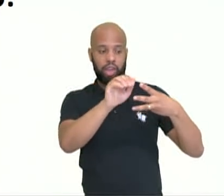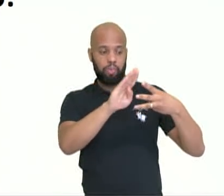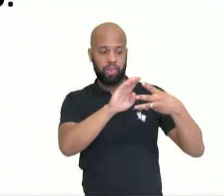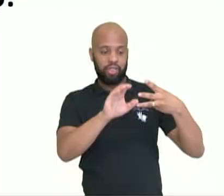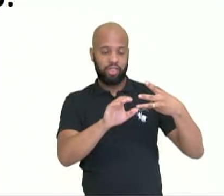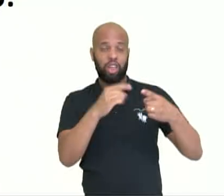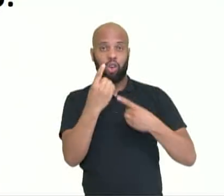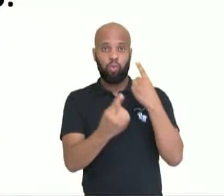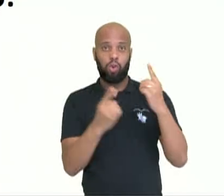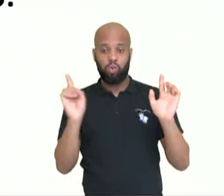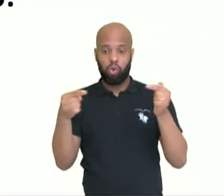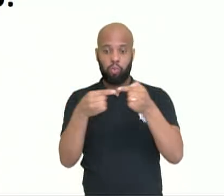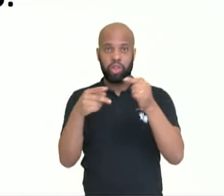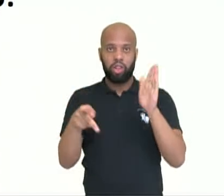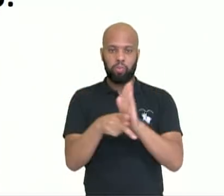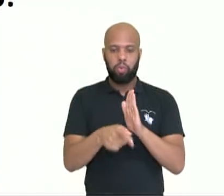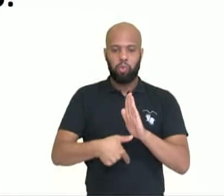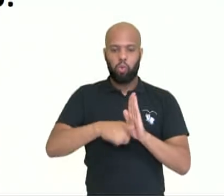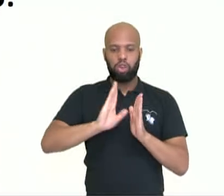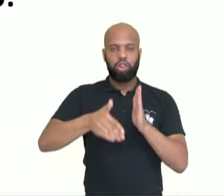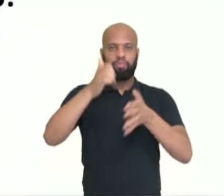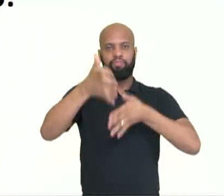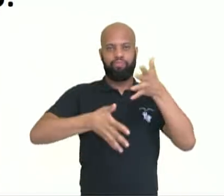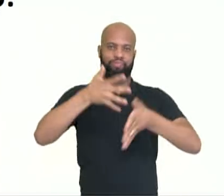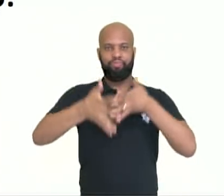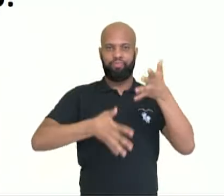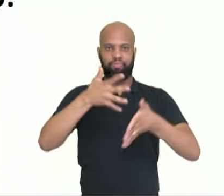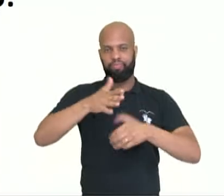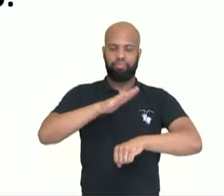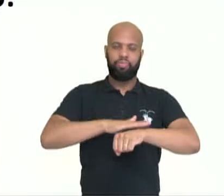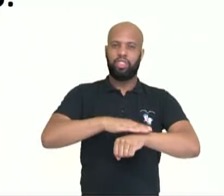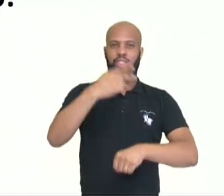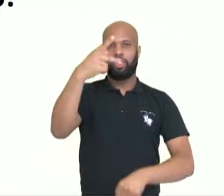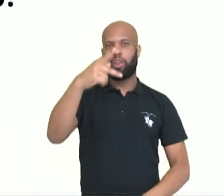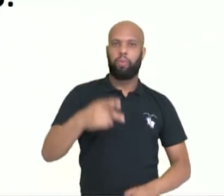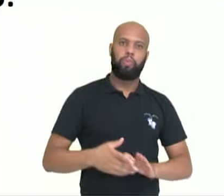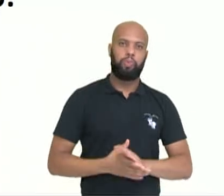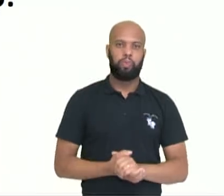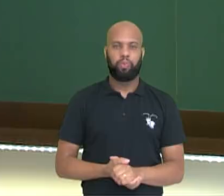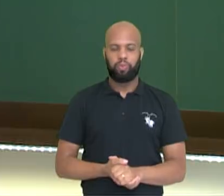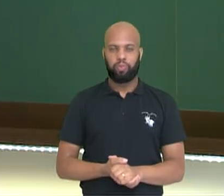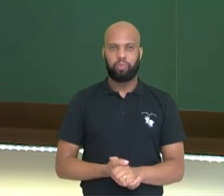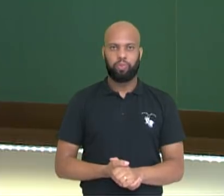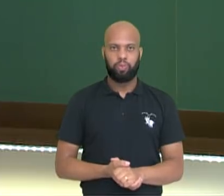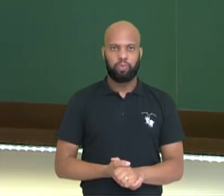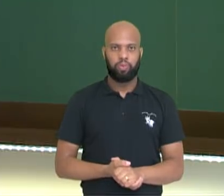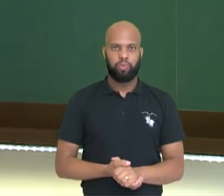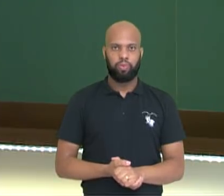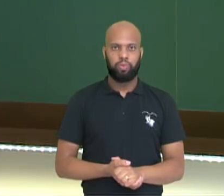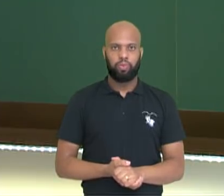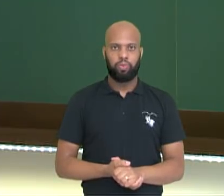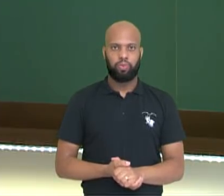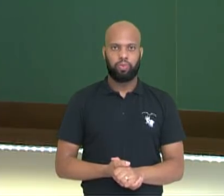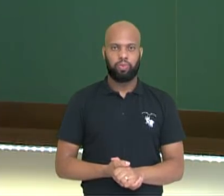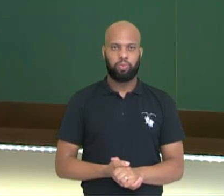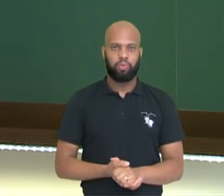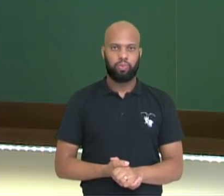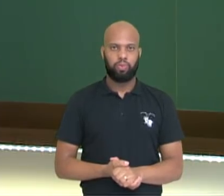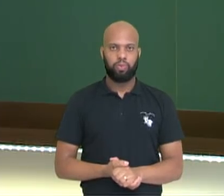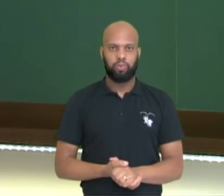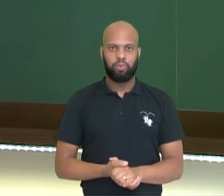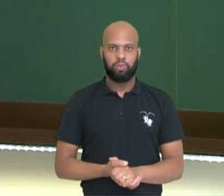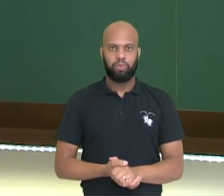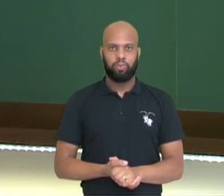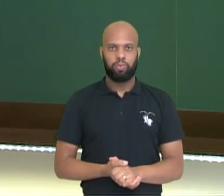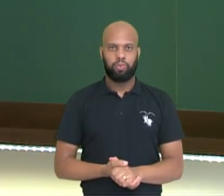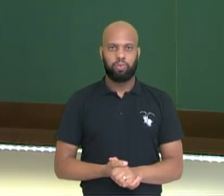mundo unimultipolar. Ou letra C, um mundo multipolar. Como que você acha que é esse nosso mundo? Letra A, letra B ou